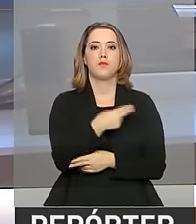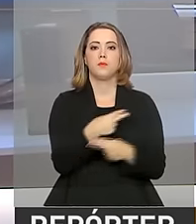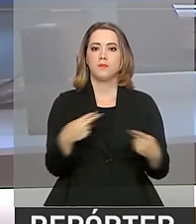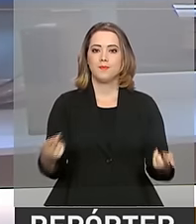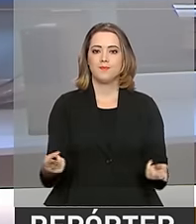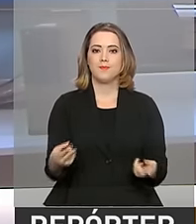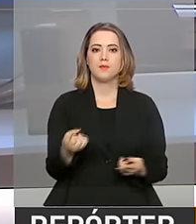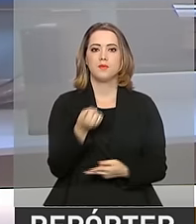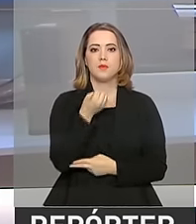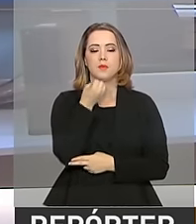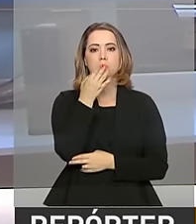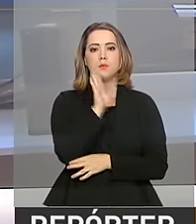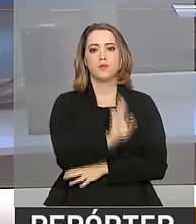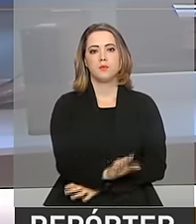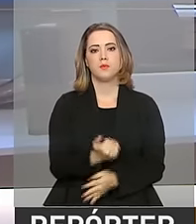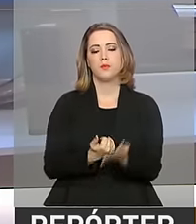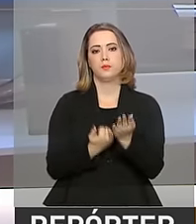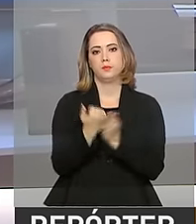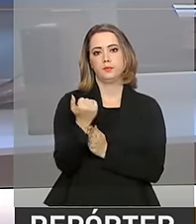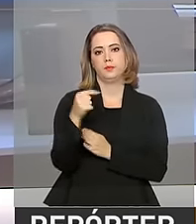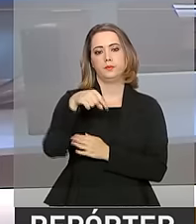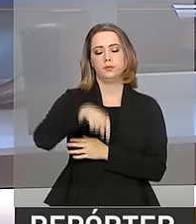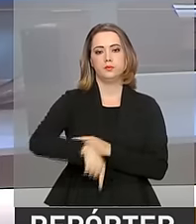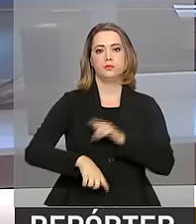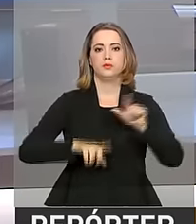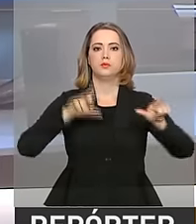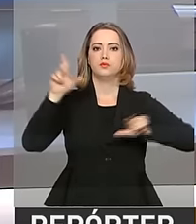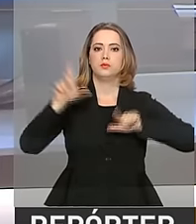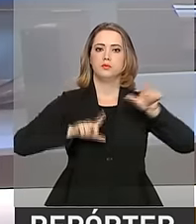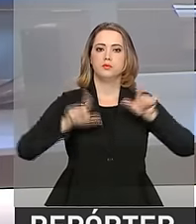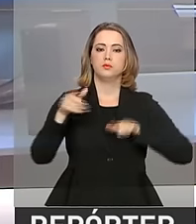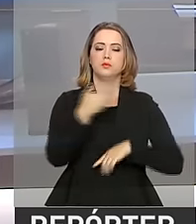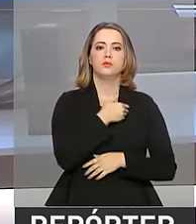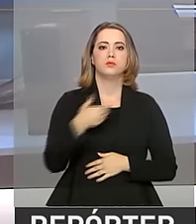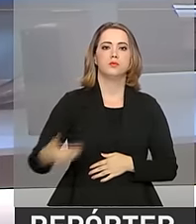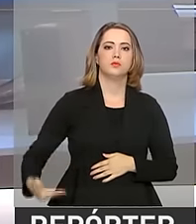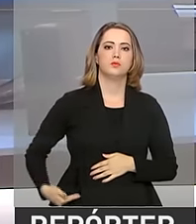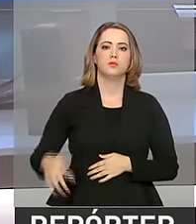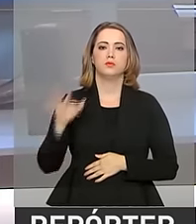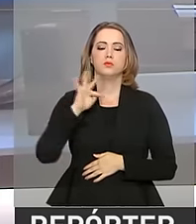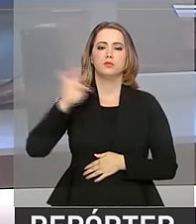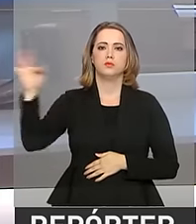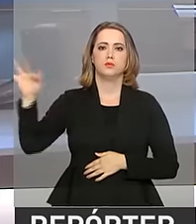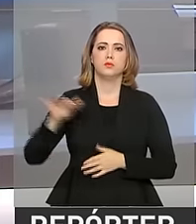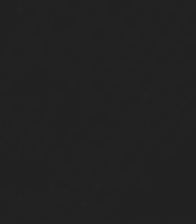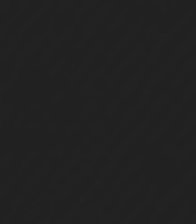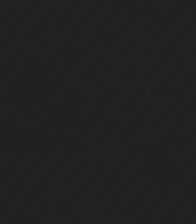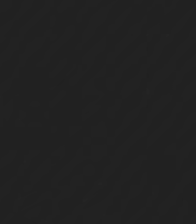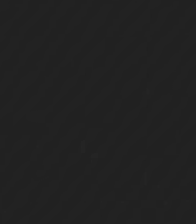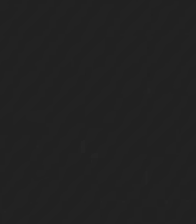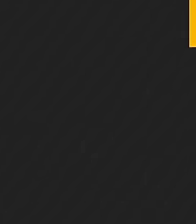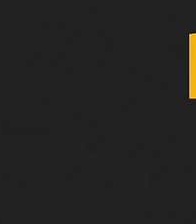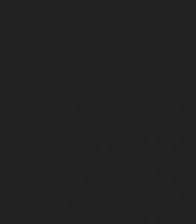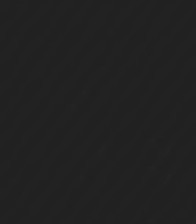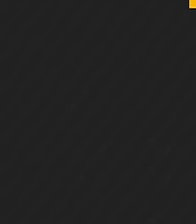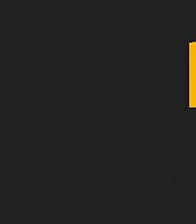Pelas nossas redes sociais Uma boa tarde para você e continue com a gente NBR a TV do Governo Federal